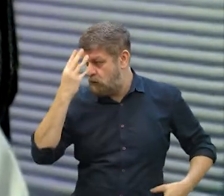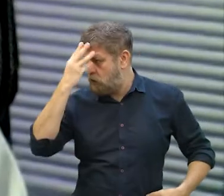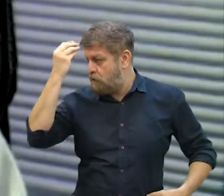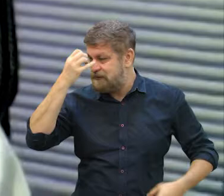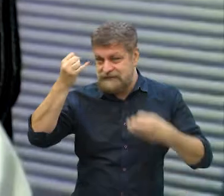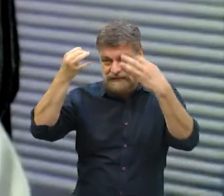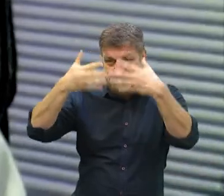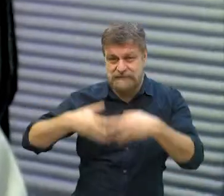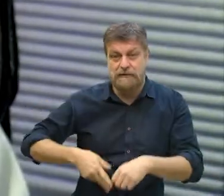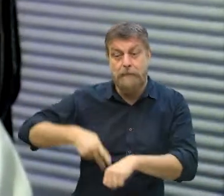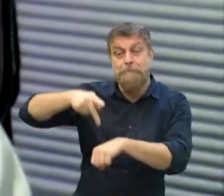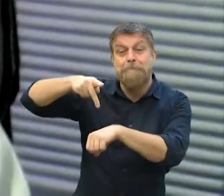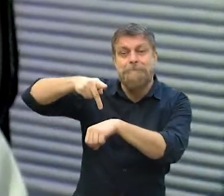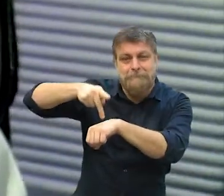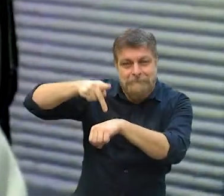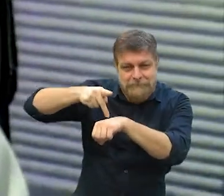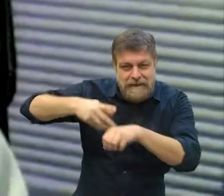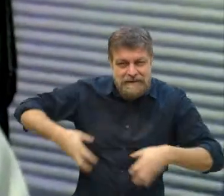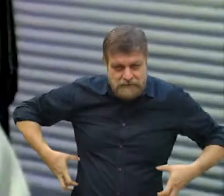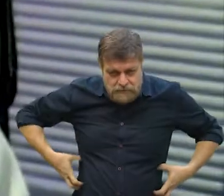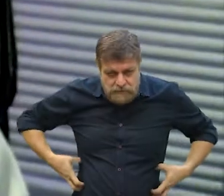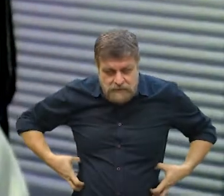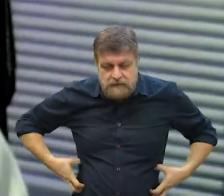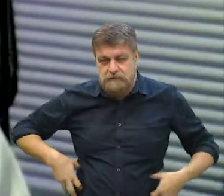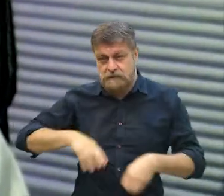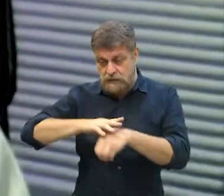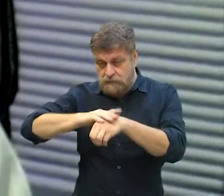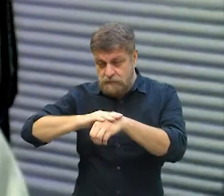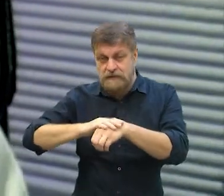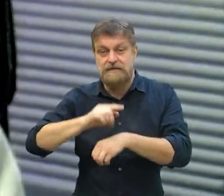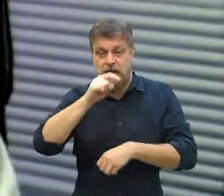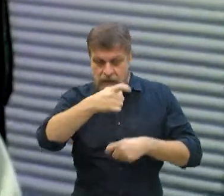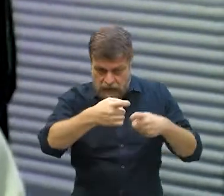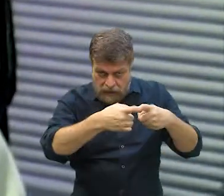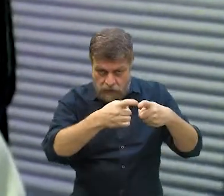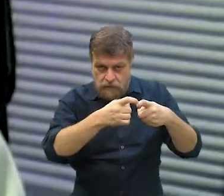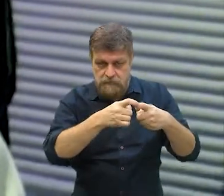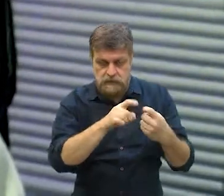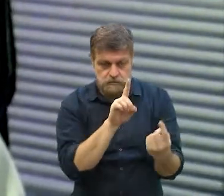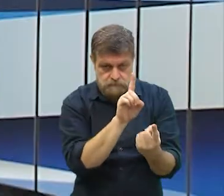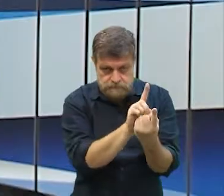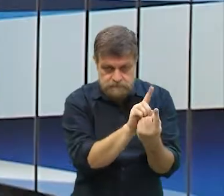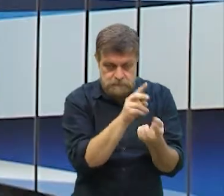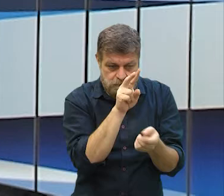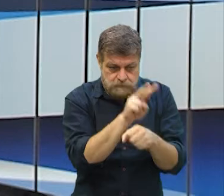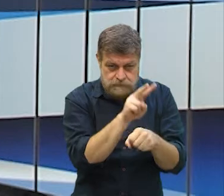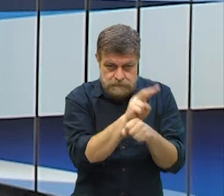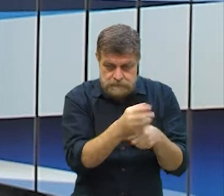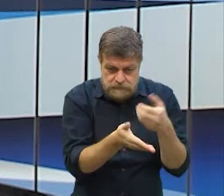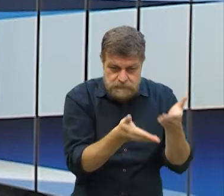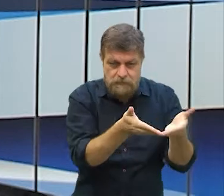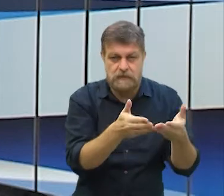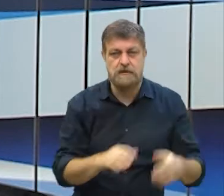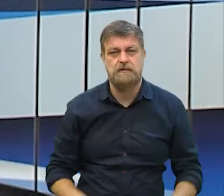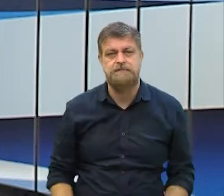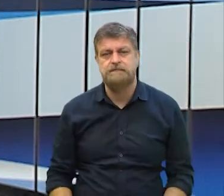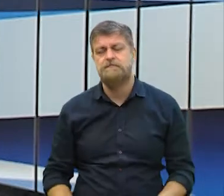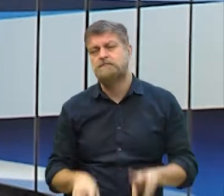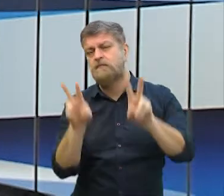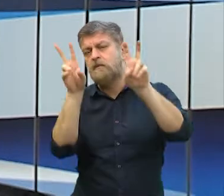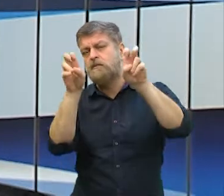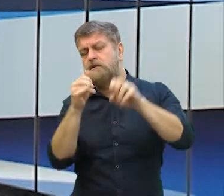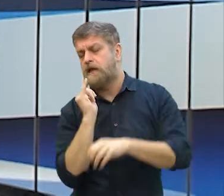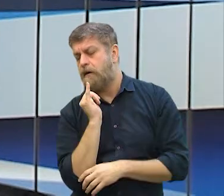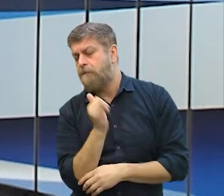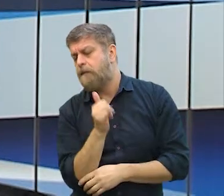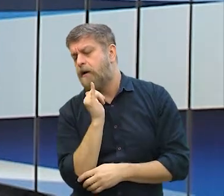da farmácia estava contando sobre pedra nos rins. Então, é uma doença que quem trata é o urologista. Paulo e Marcelo, falar mais sobre